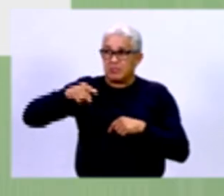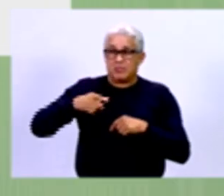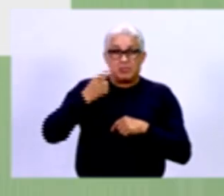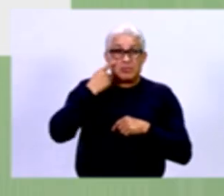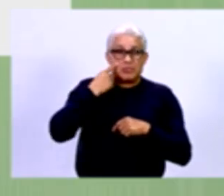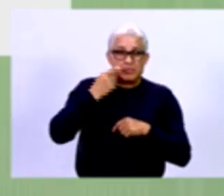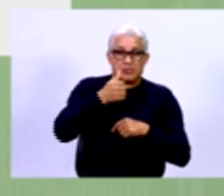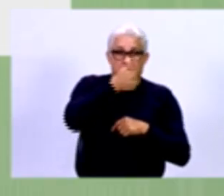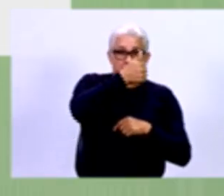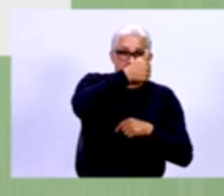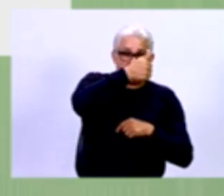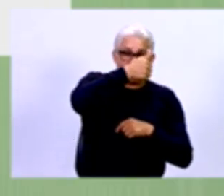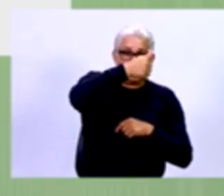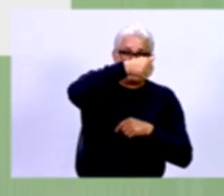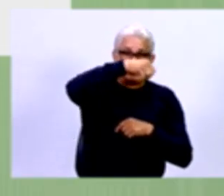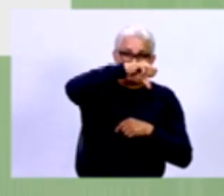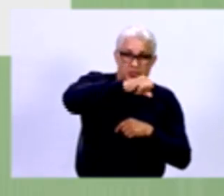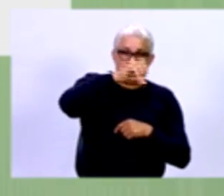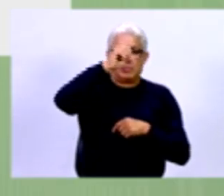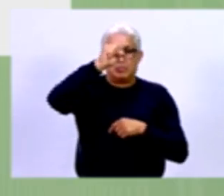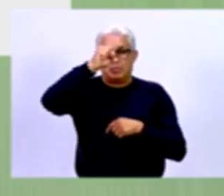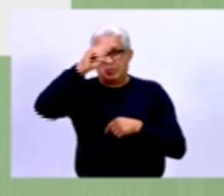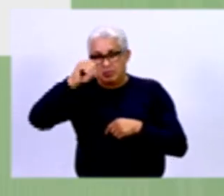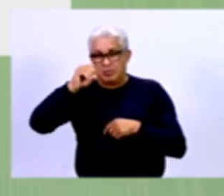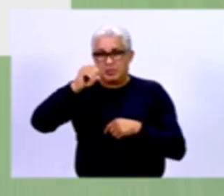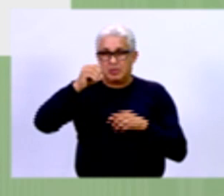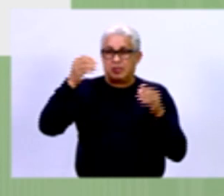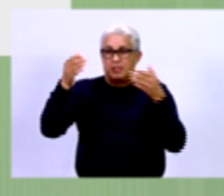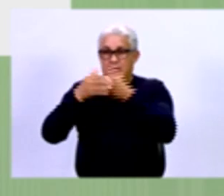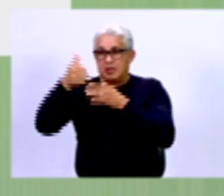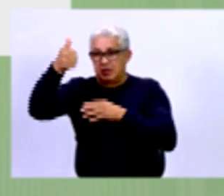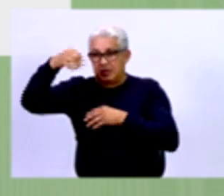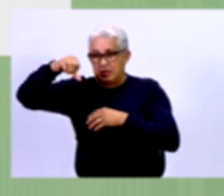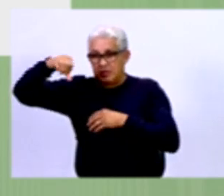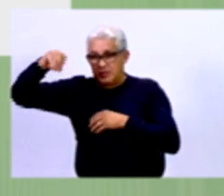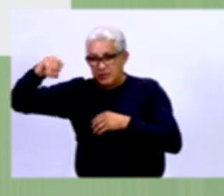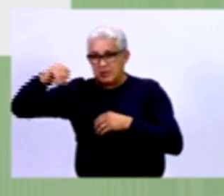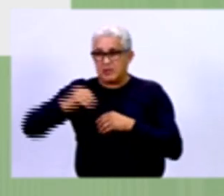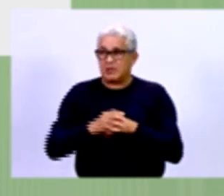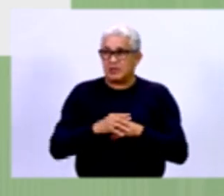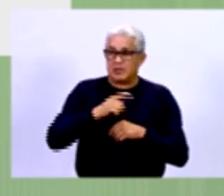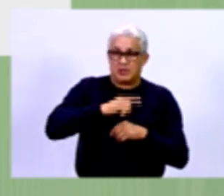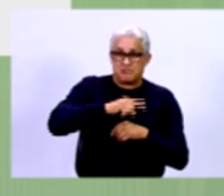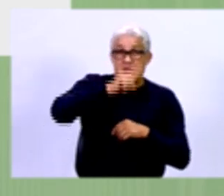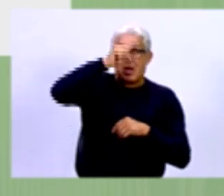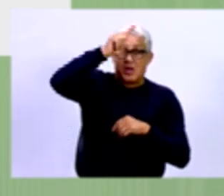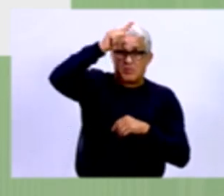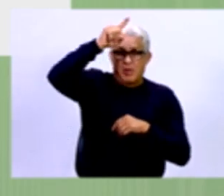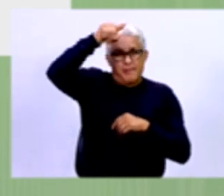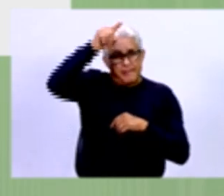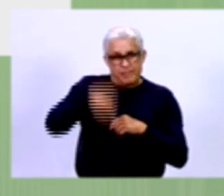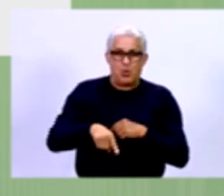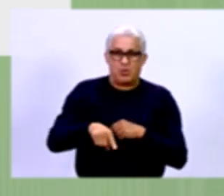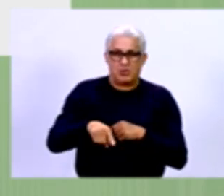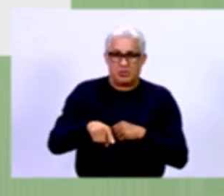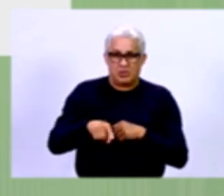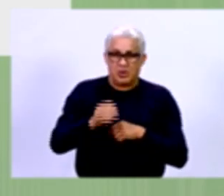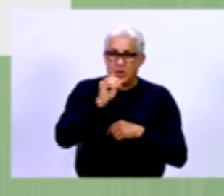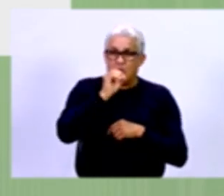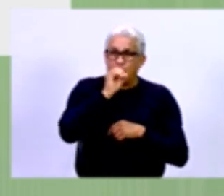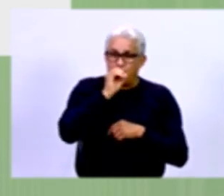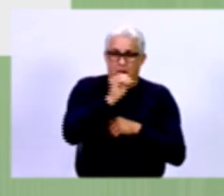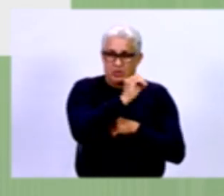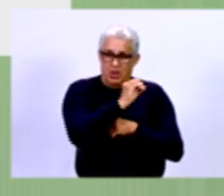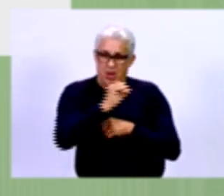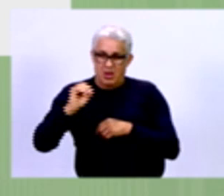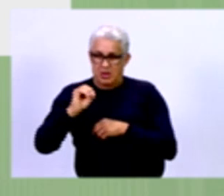90, acontecem oscilações bruscas, como nós já sinalizamos. E a economia cresceu muito próxima de zero. Nos